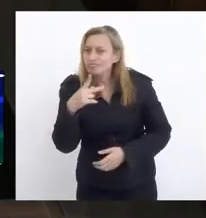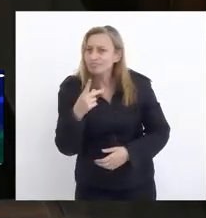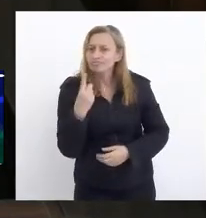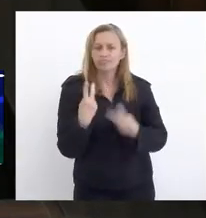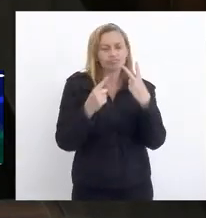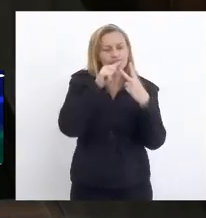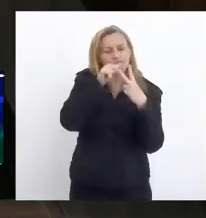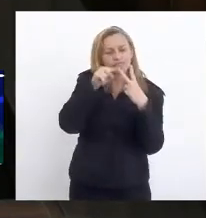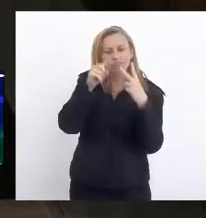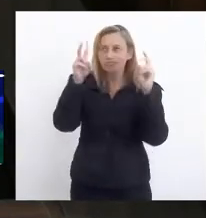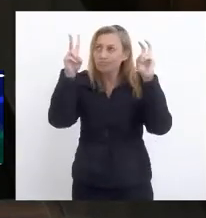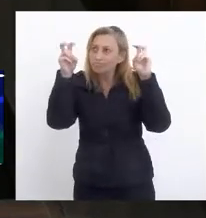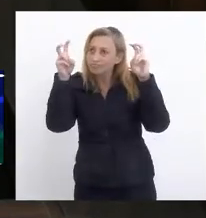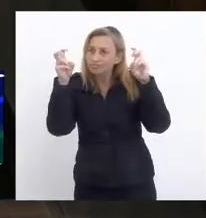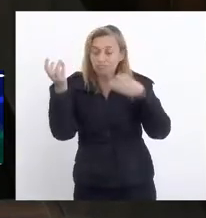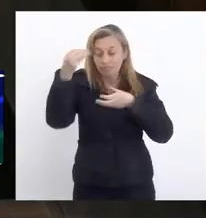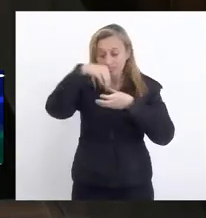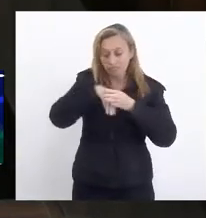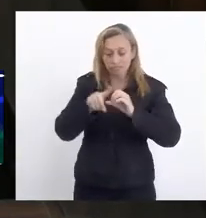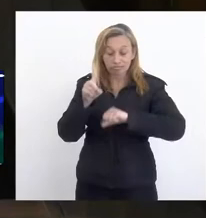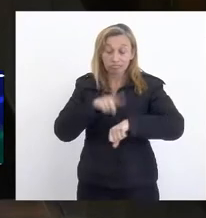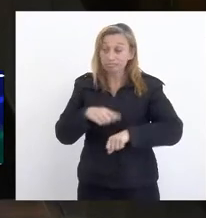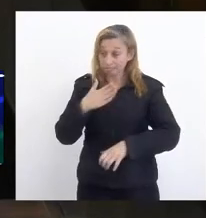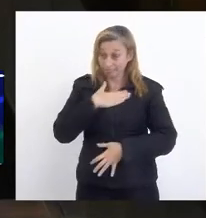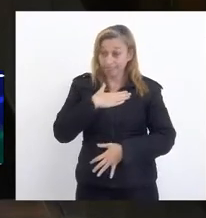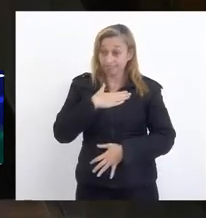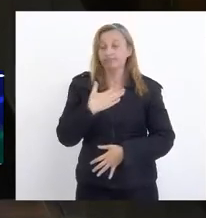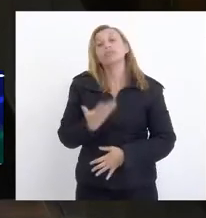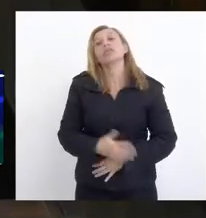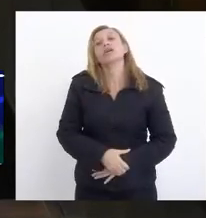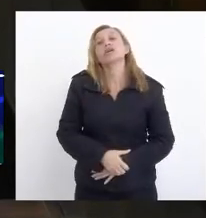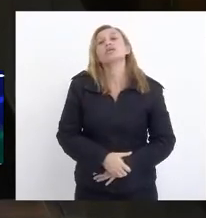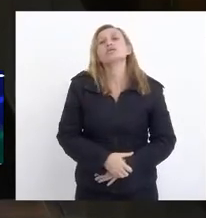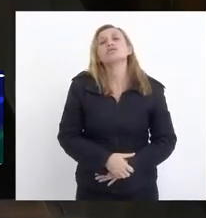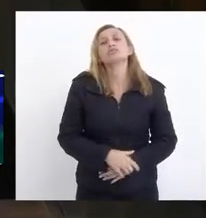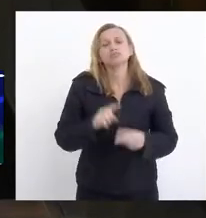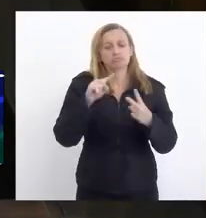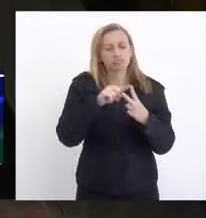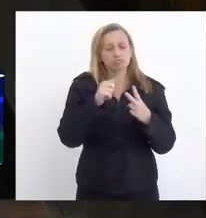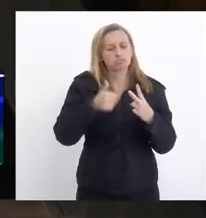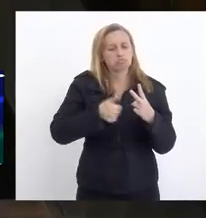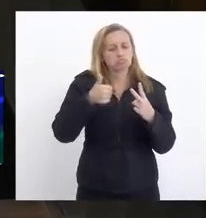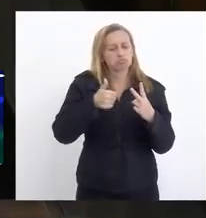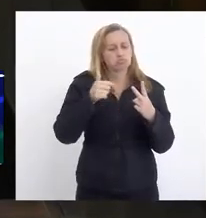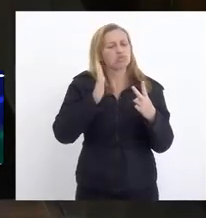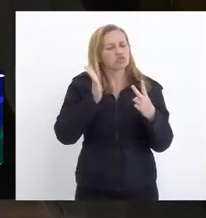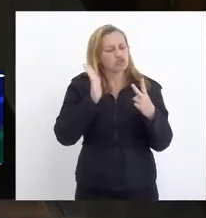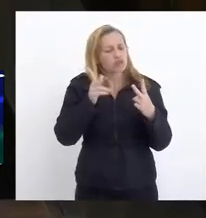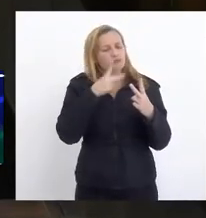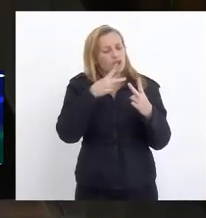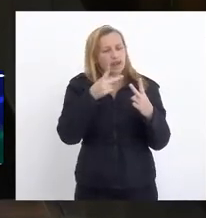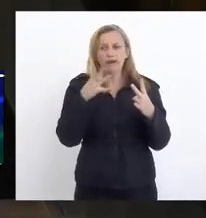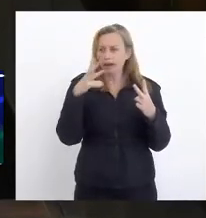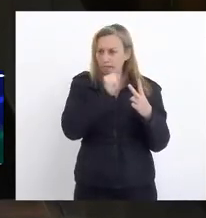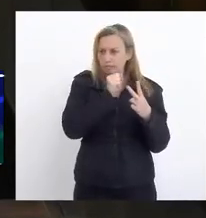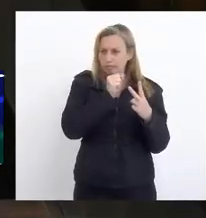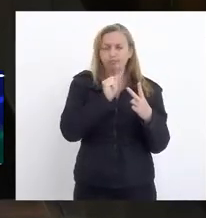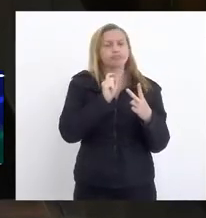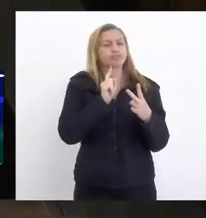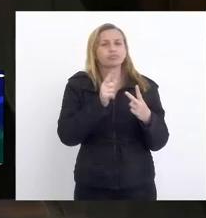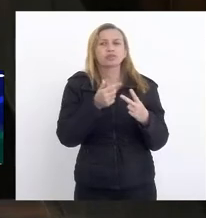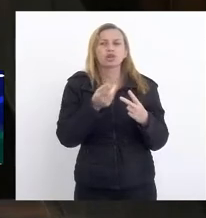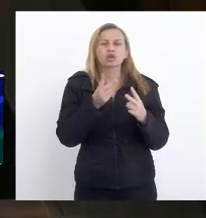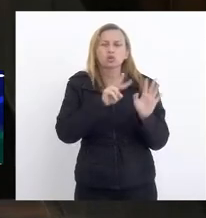temas dentro do meu tempo. Um deles, eu já cheguei a mencionar rapidamente, há